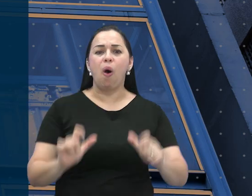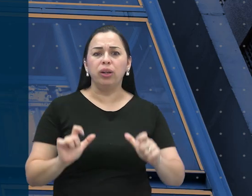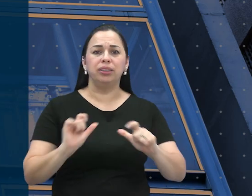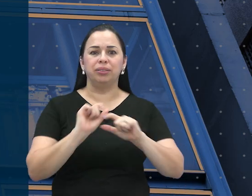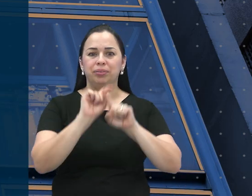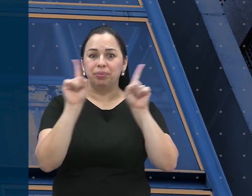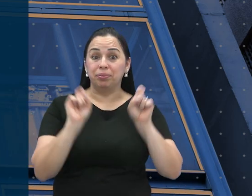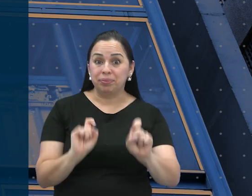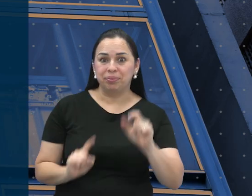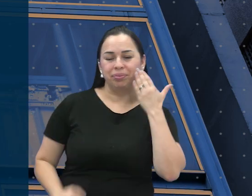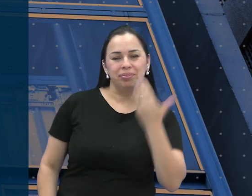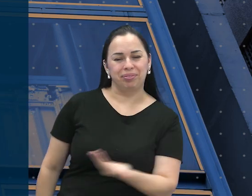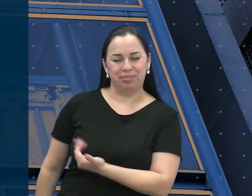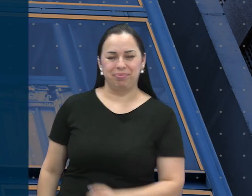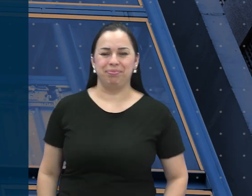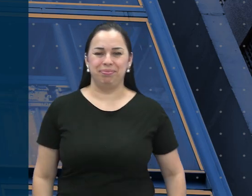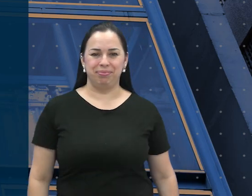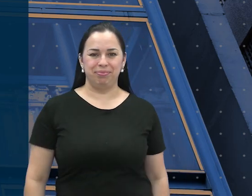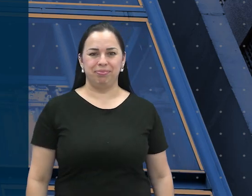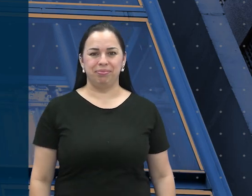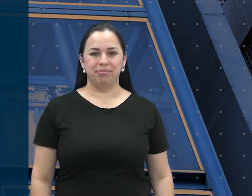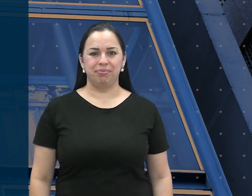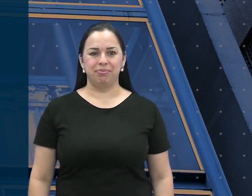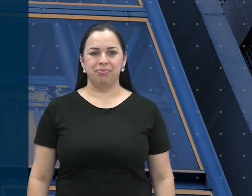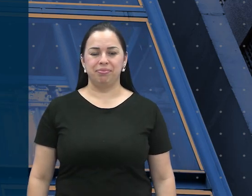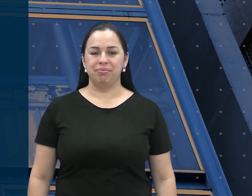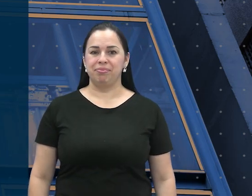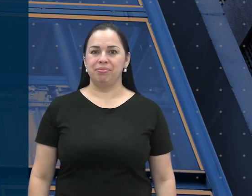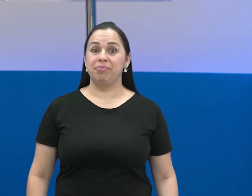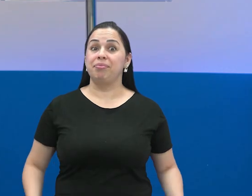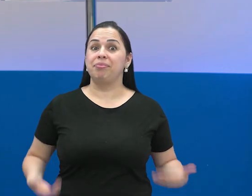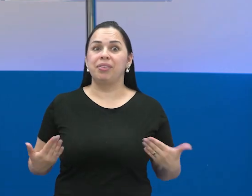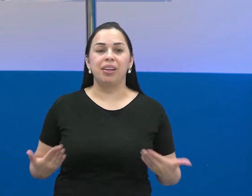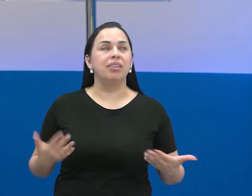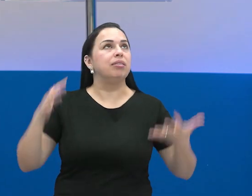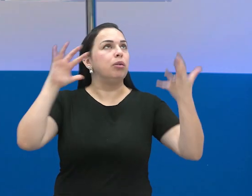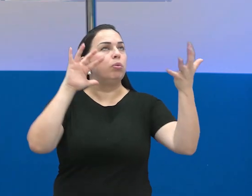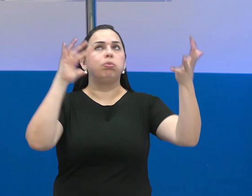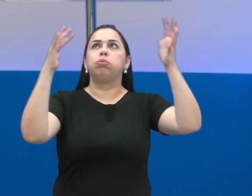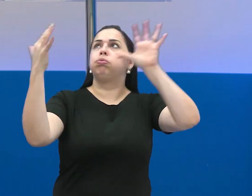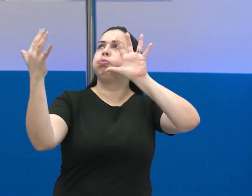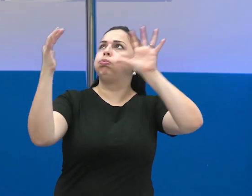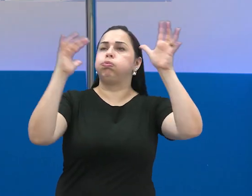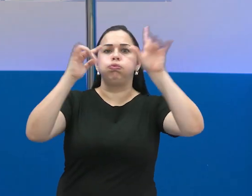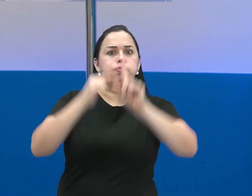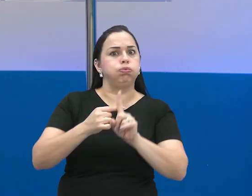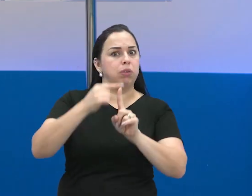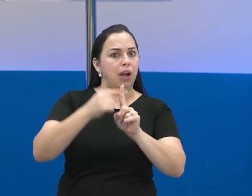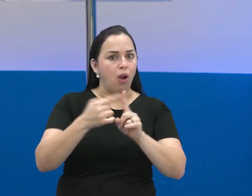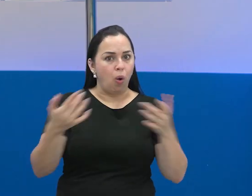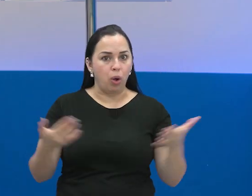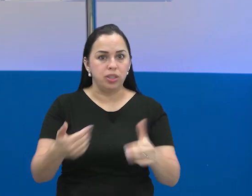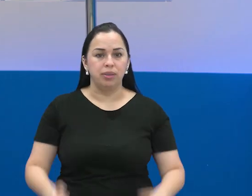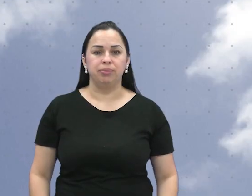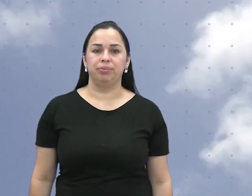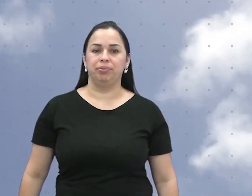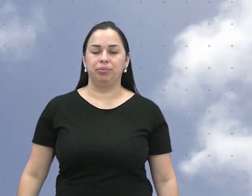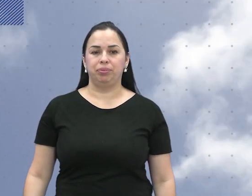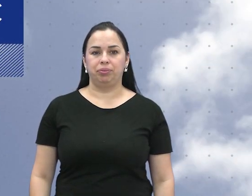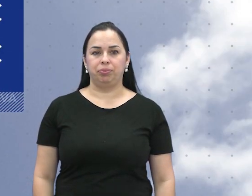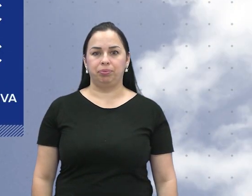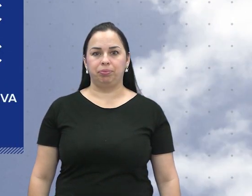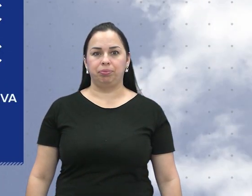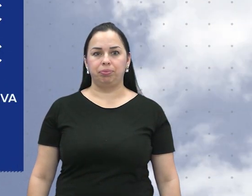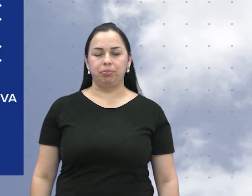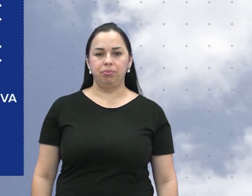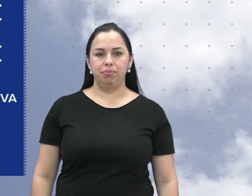Pena, número 175, no centro. E vamos saber como fica o tempo na cidade na previsão.